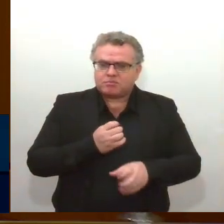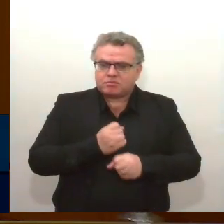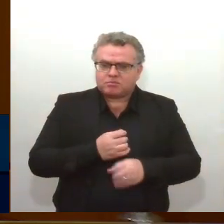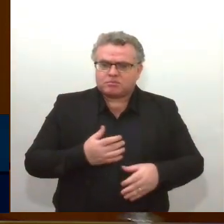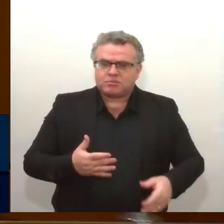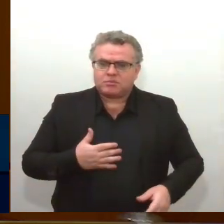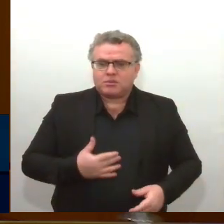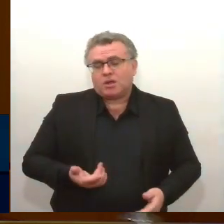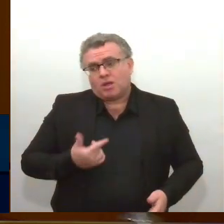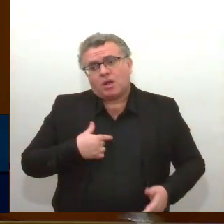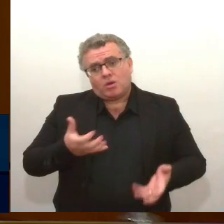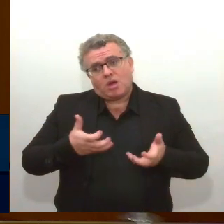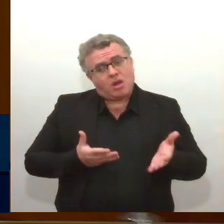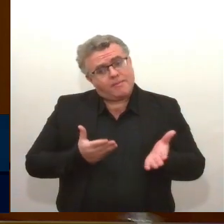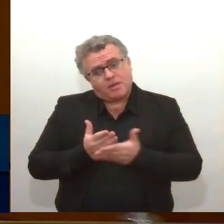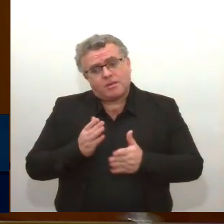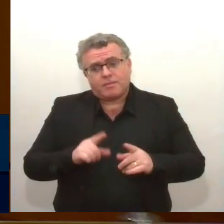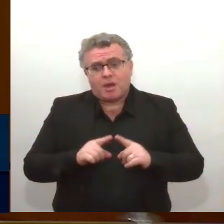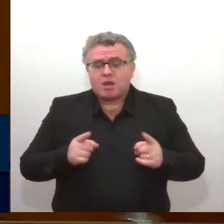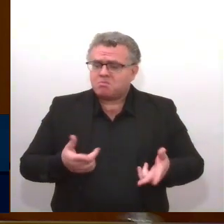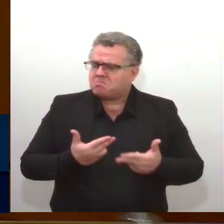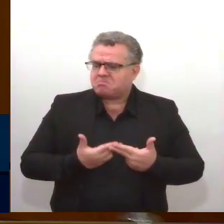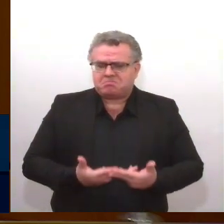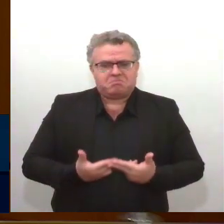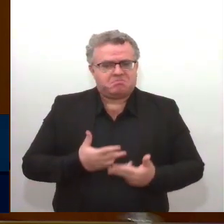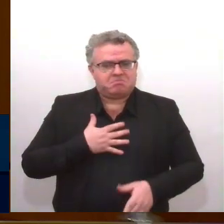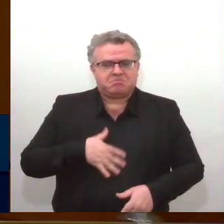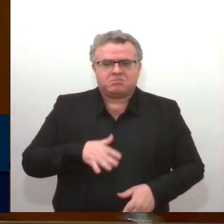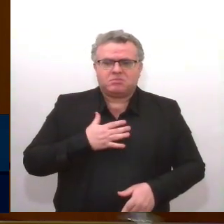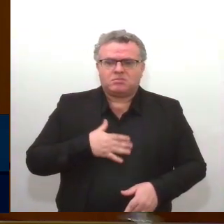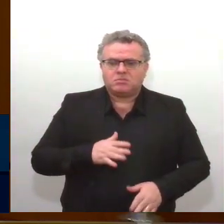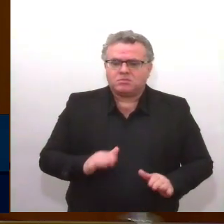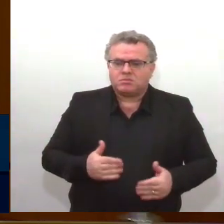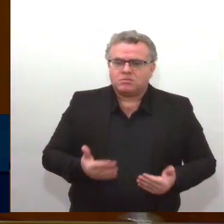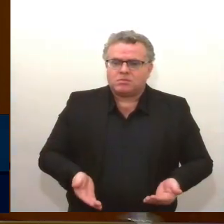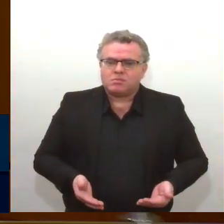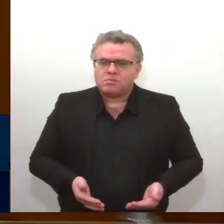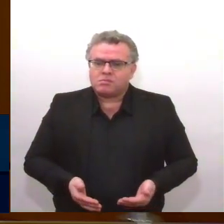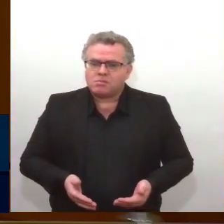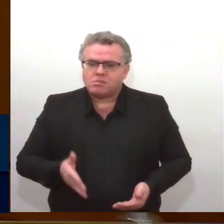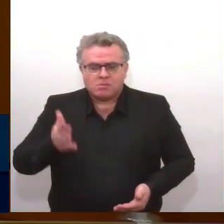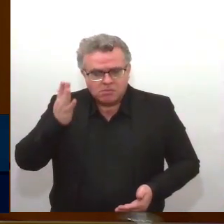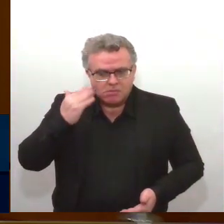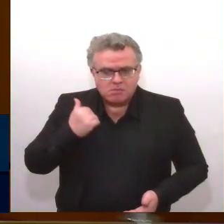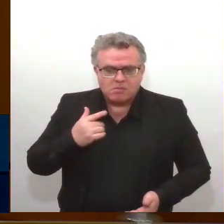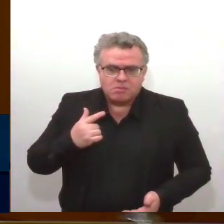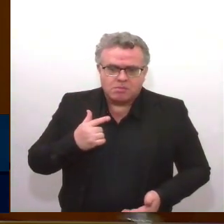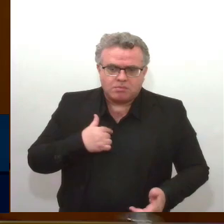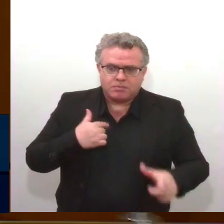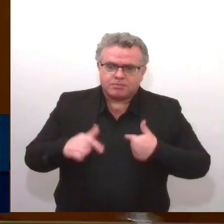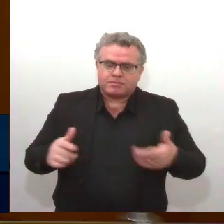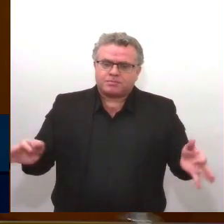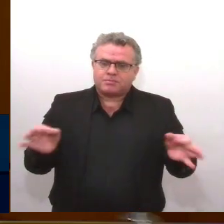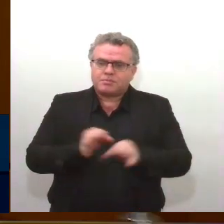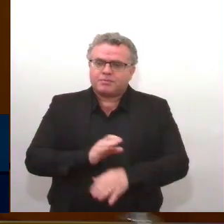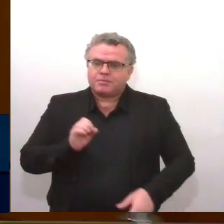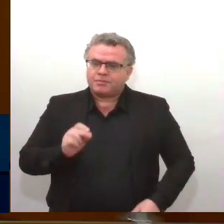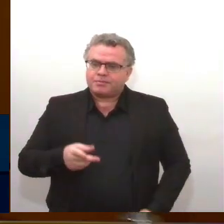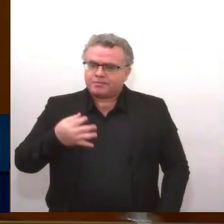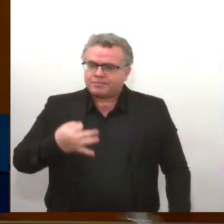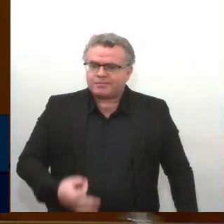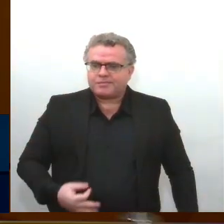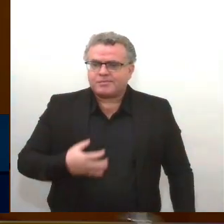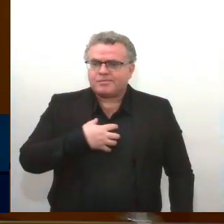fiquei tranquilo porque sabia que Cumpri a minha missão do jeito que eu planejei do jeito que